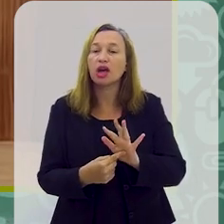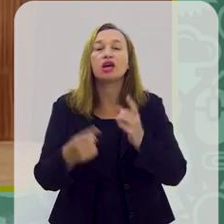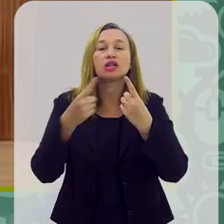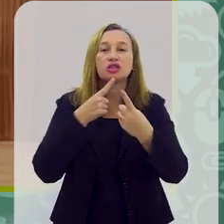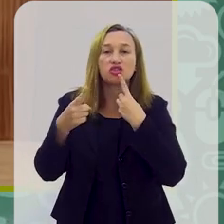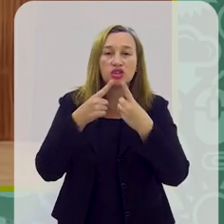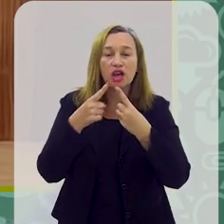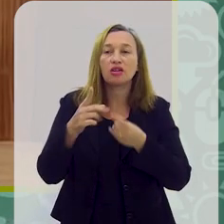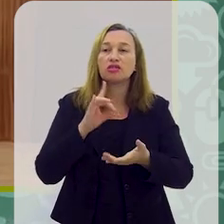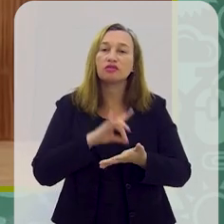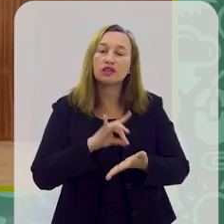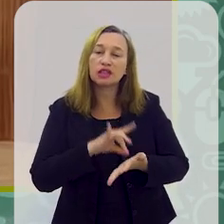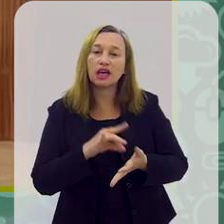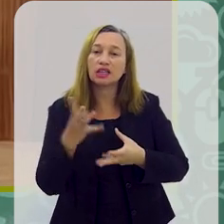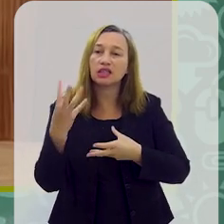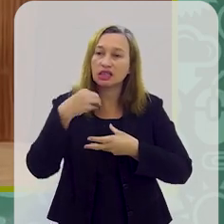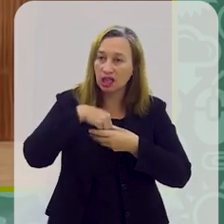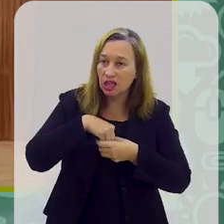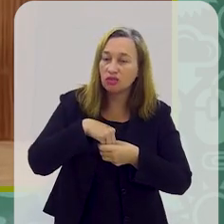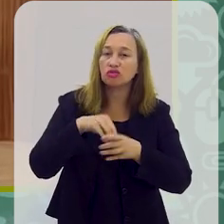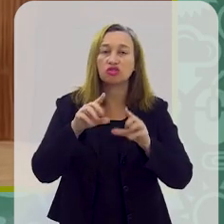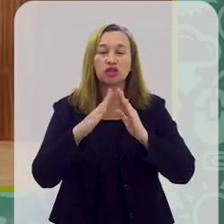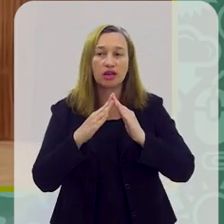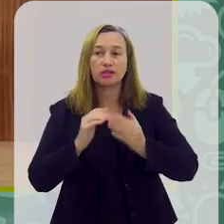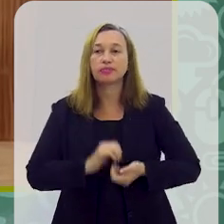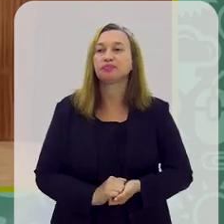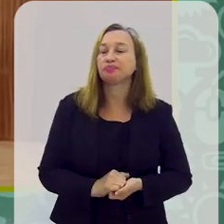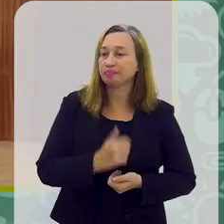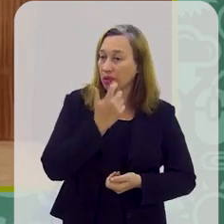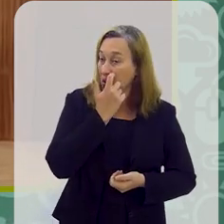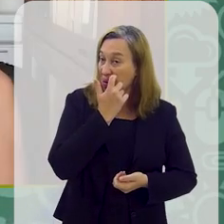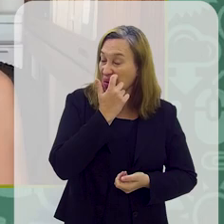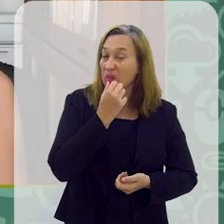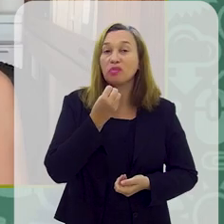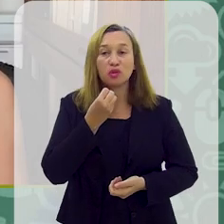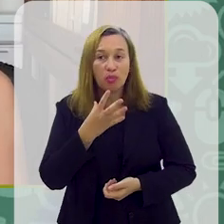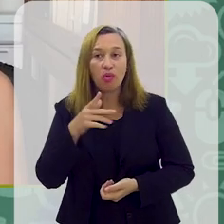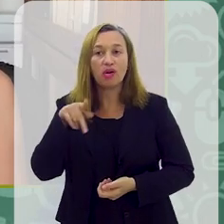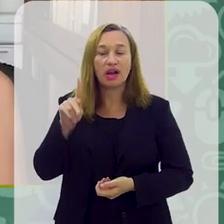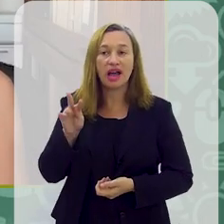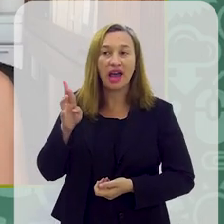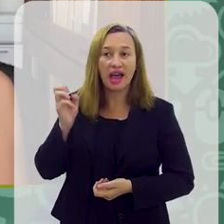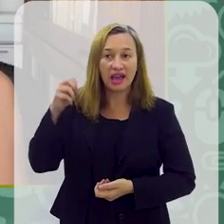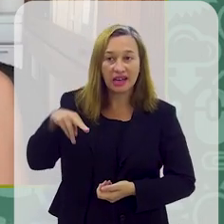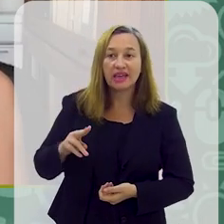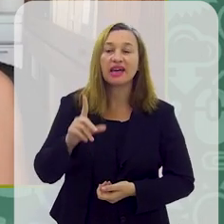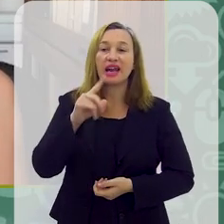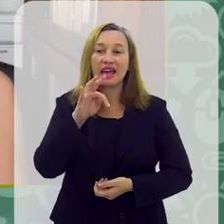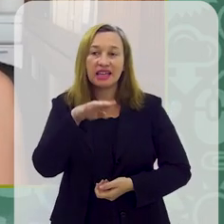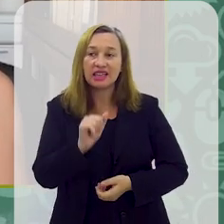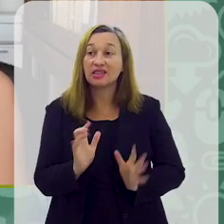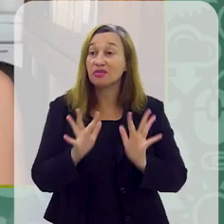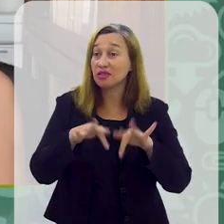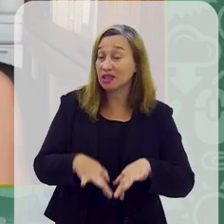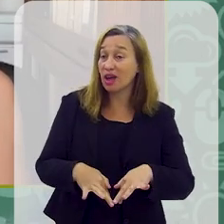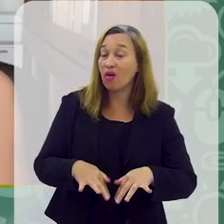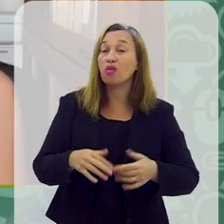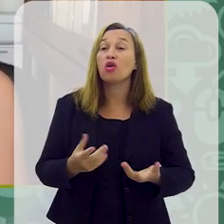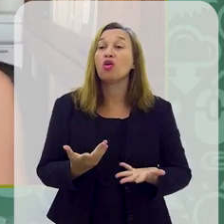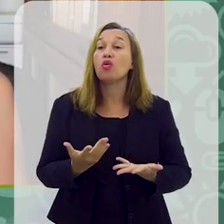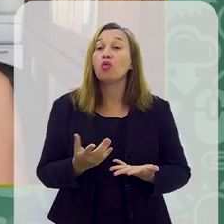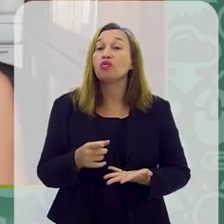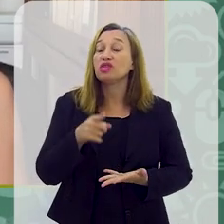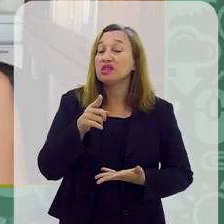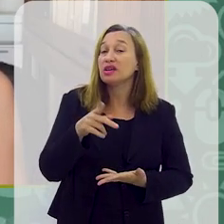trazer esse diálogo mesmo para dentro de casa. Muito bom, Karen. Letícia, para a gente caminhar aí para o final